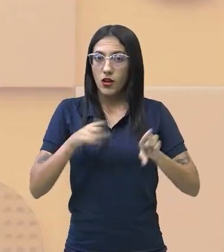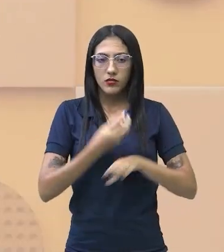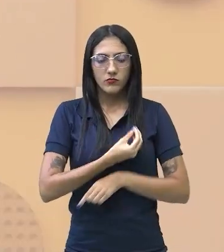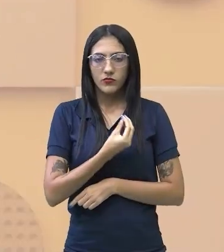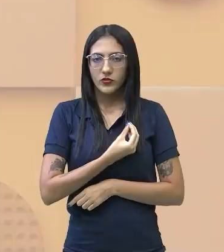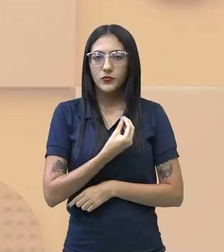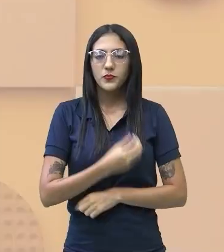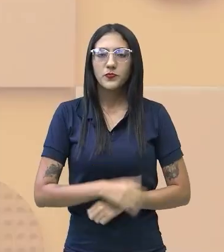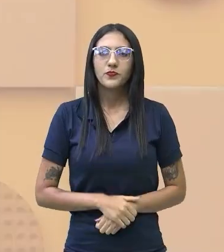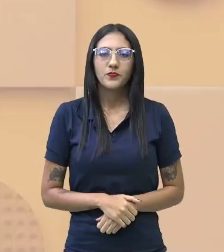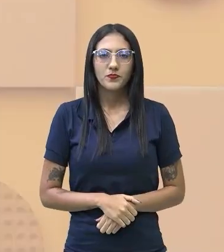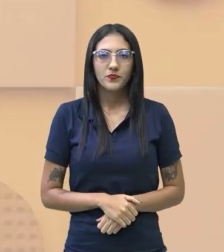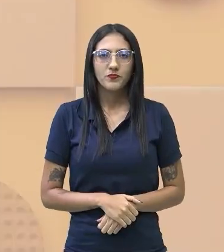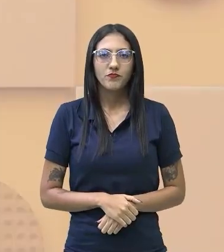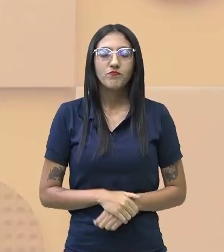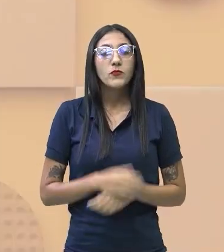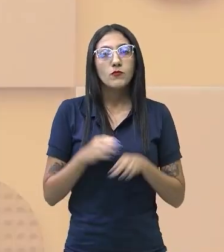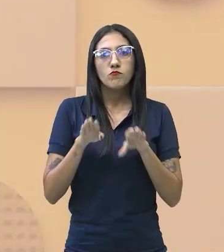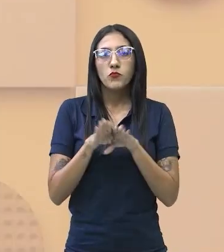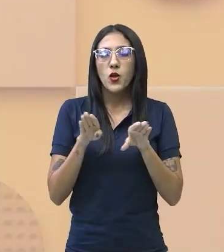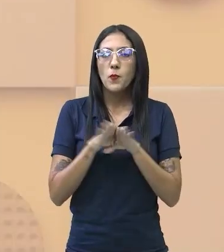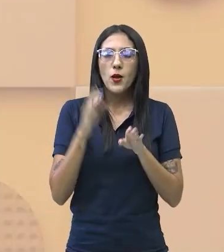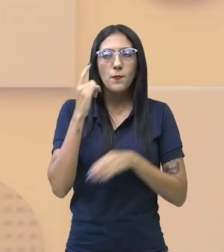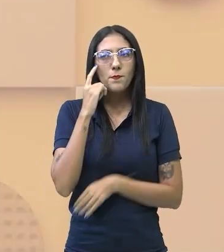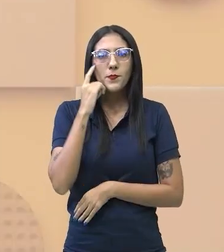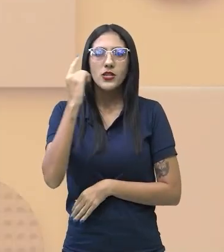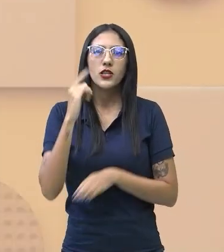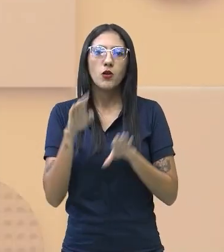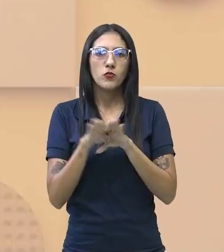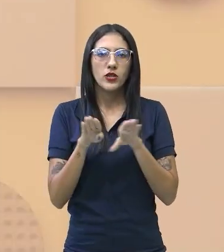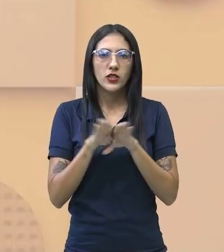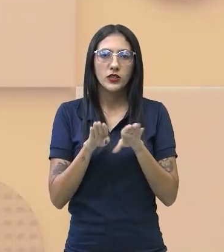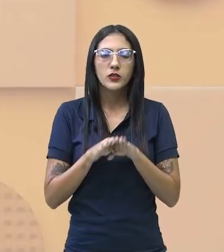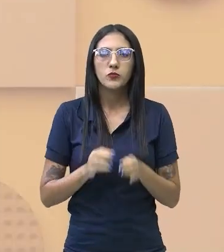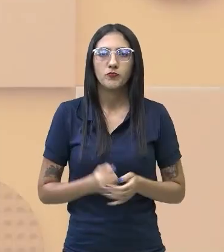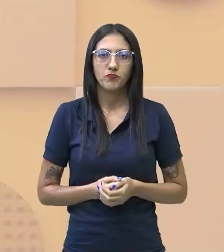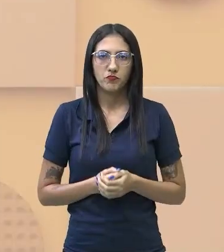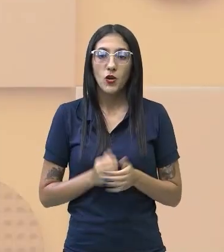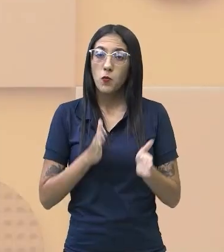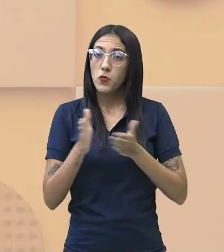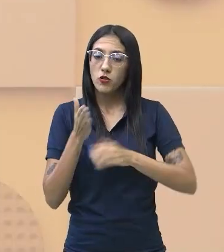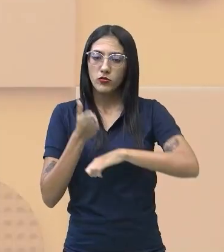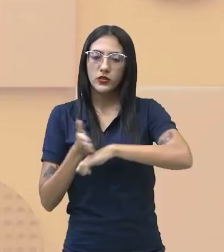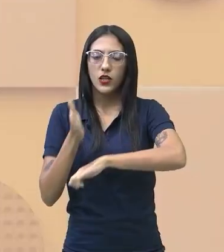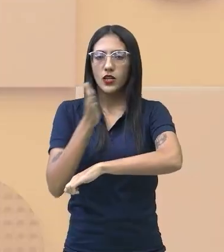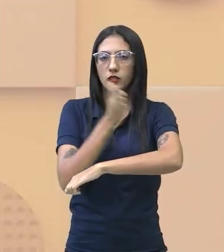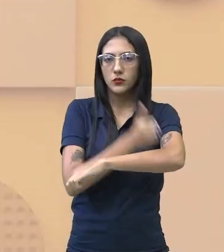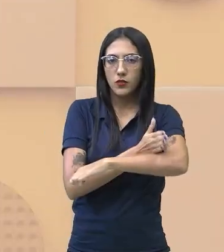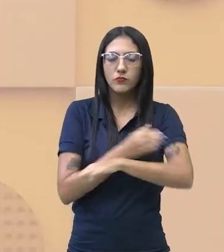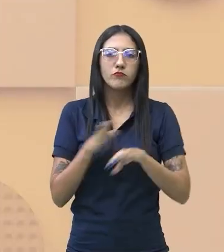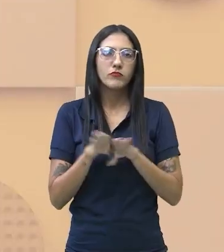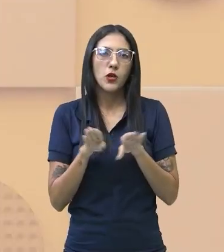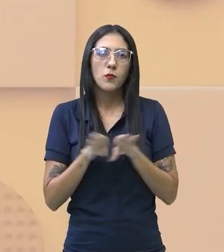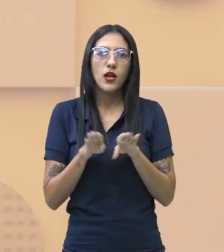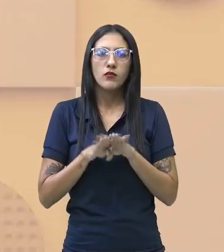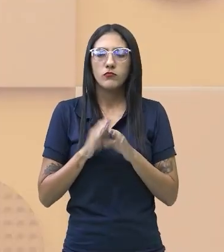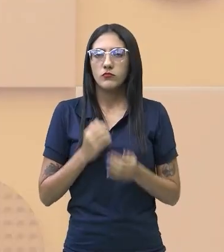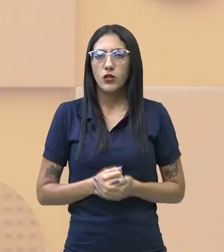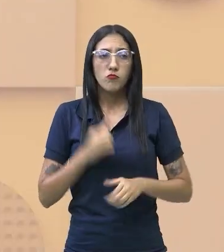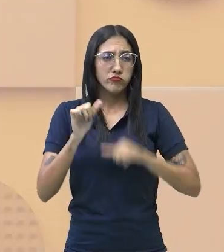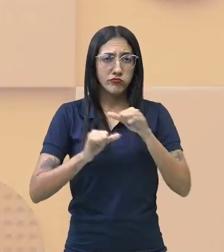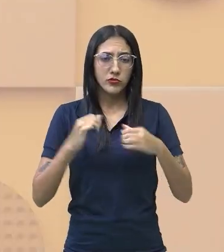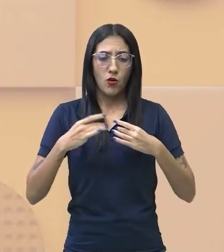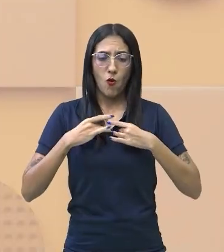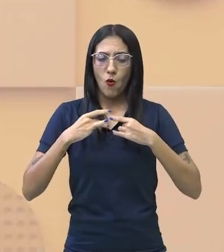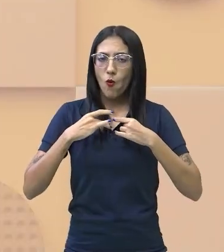exemplo, se a gente pudesse se transportar exatamente agora lá para a Idade Média, nós estaríamos, então, com as vestimentas da Idade Média, não